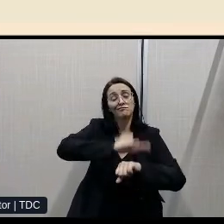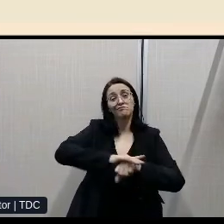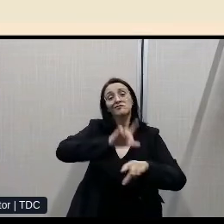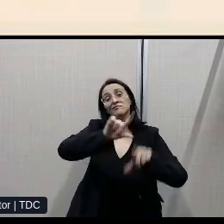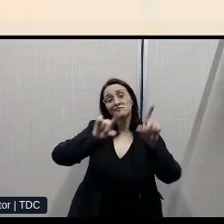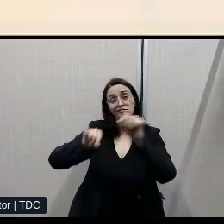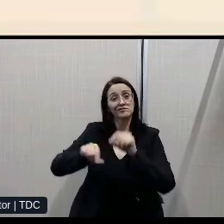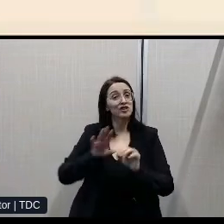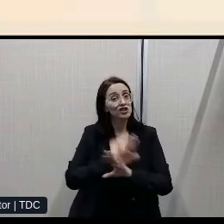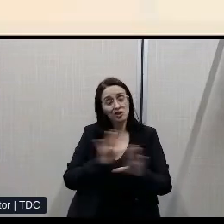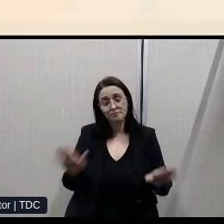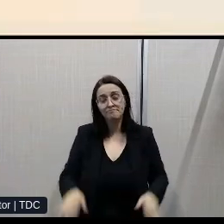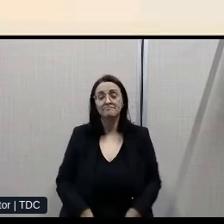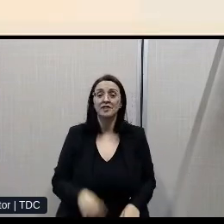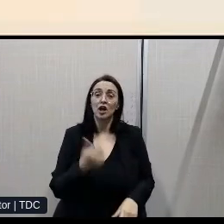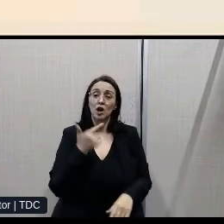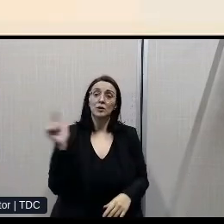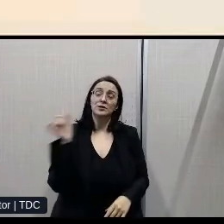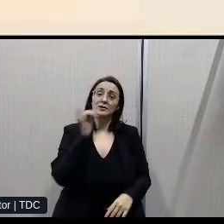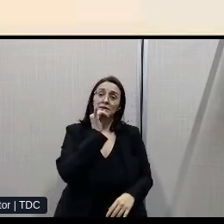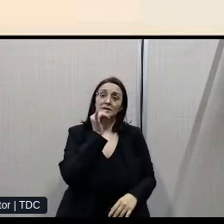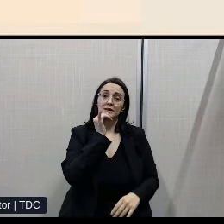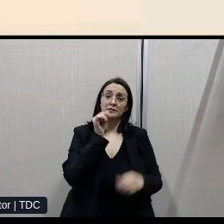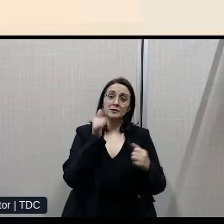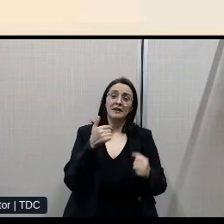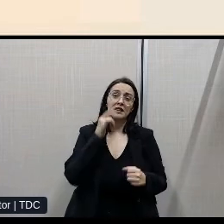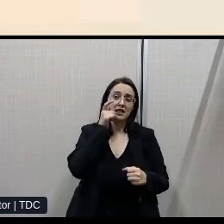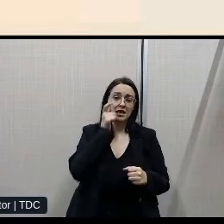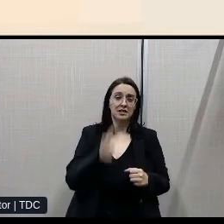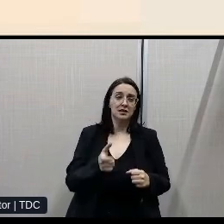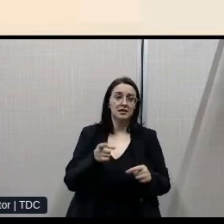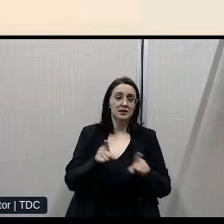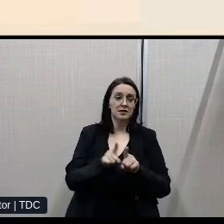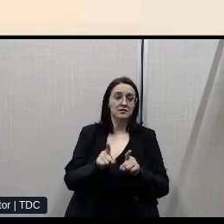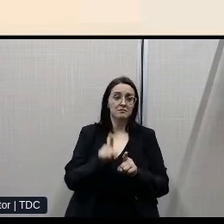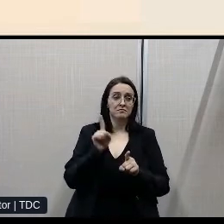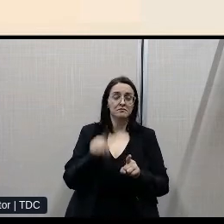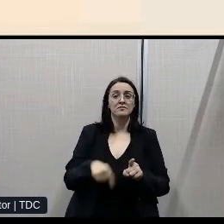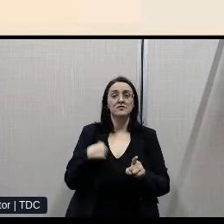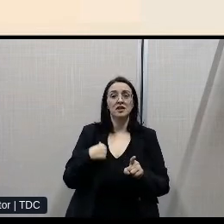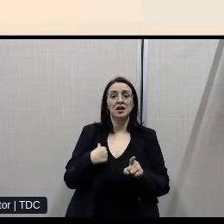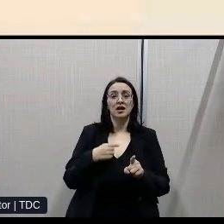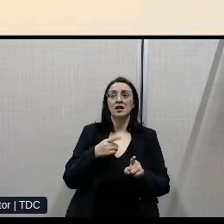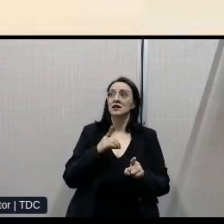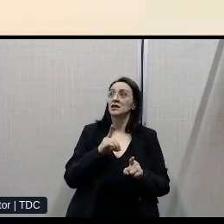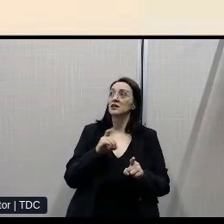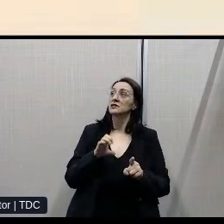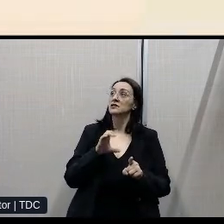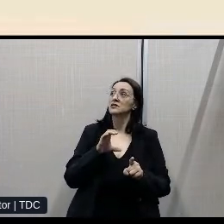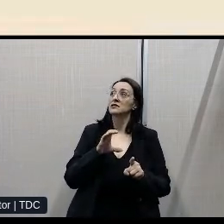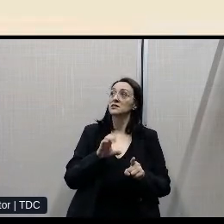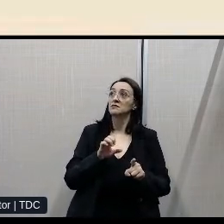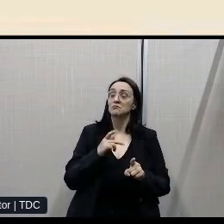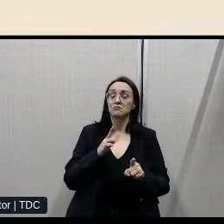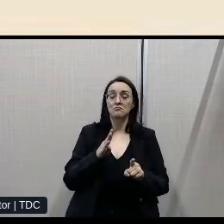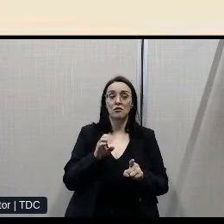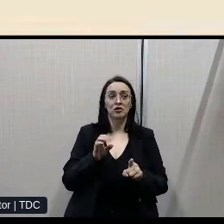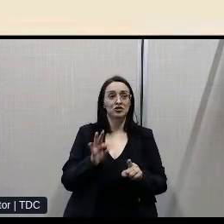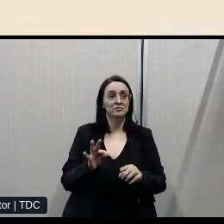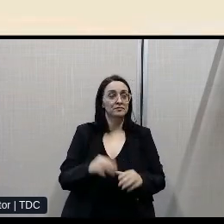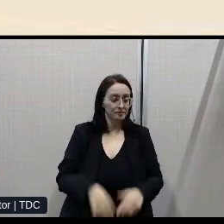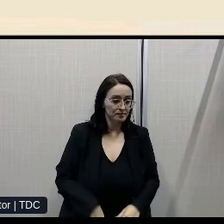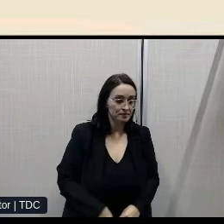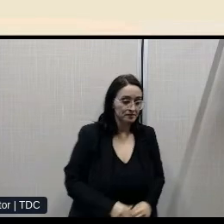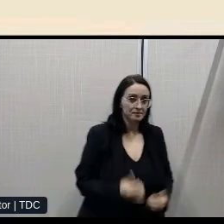próximo? Um outro exemplo que eu acho bem interessante é o desse bot que a Microsoft criou